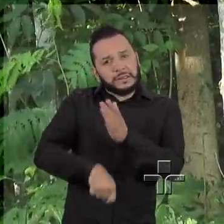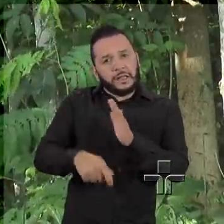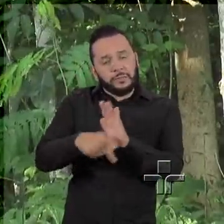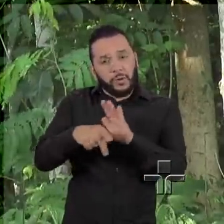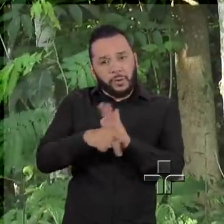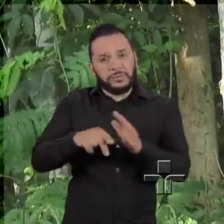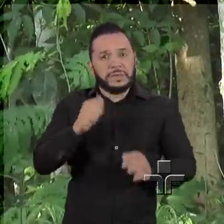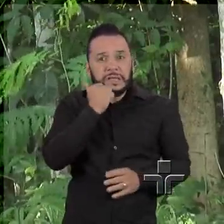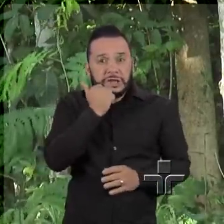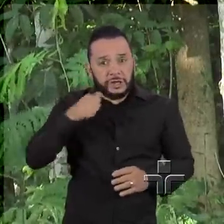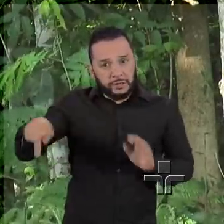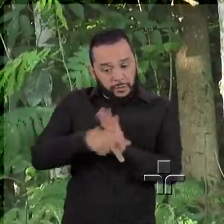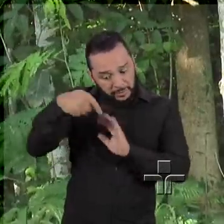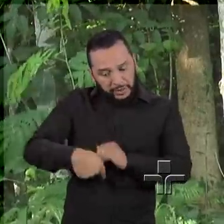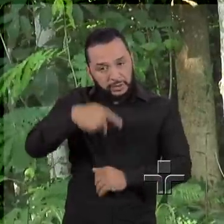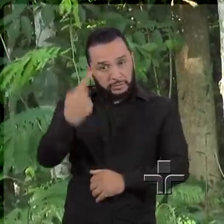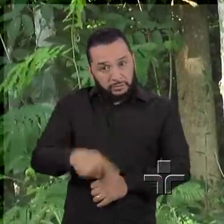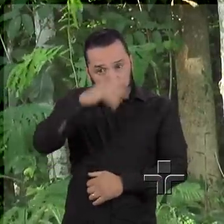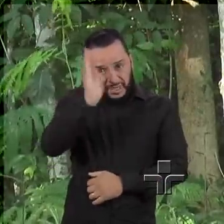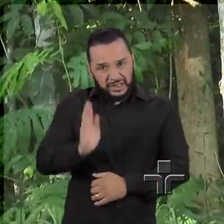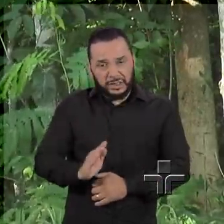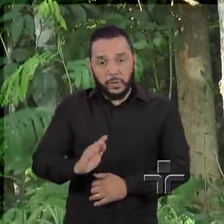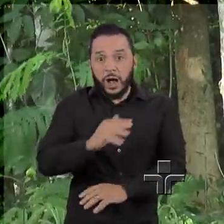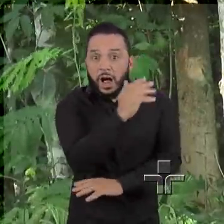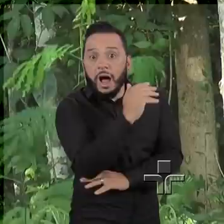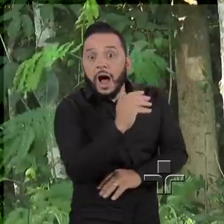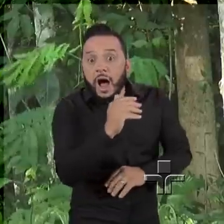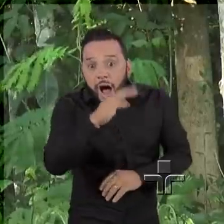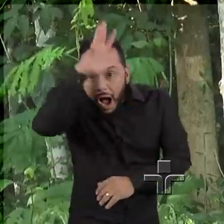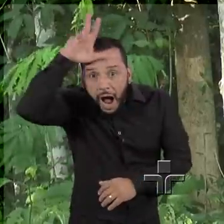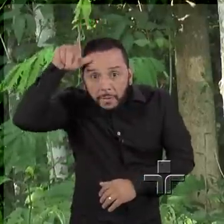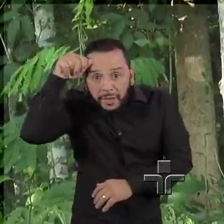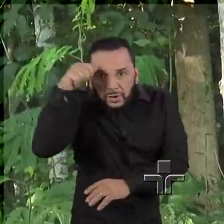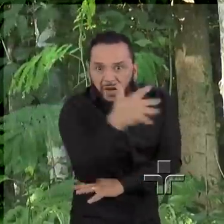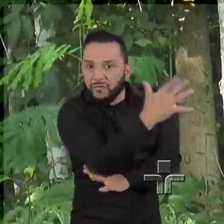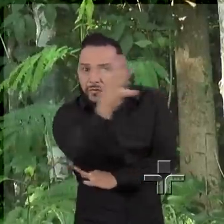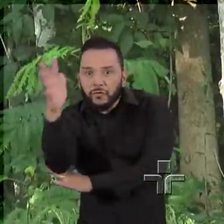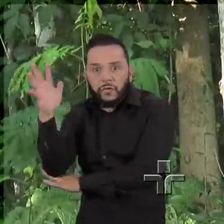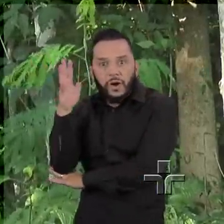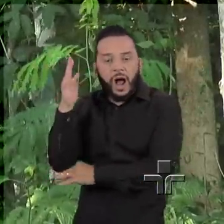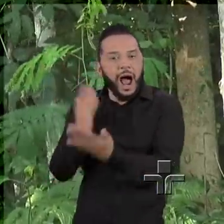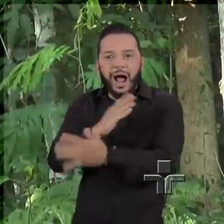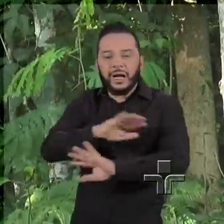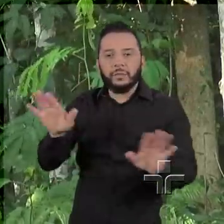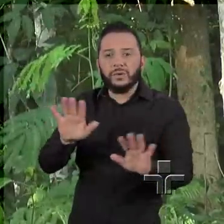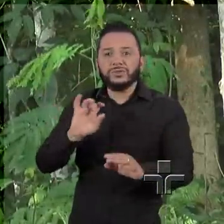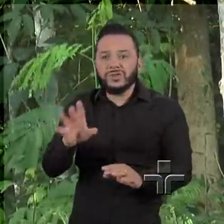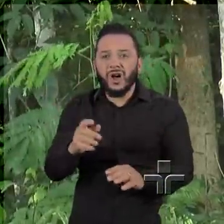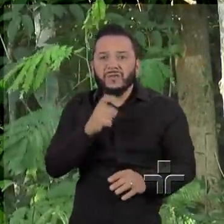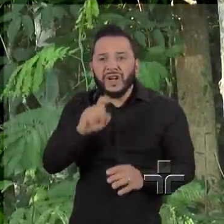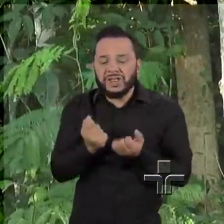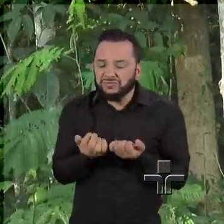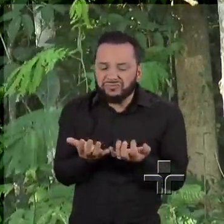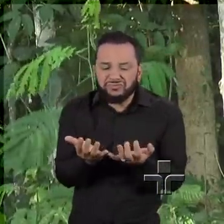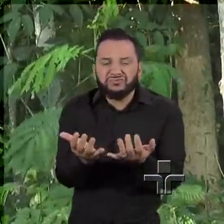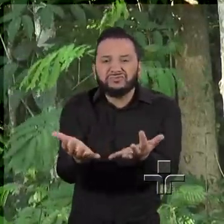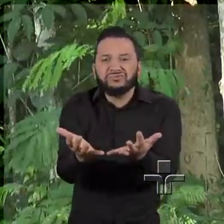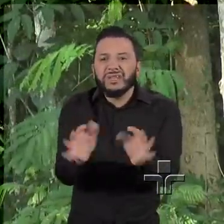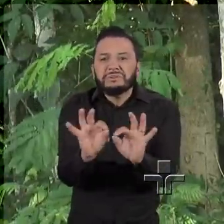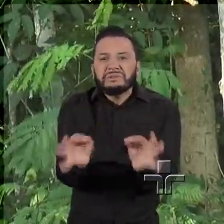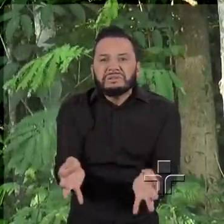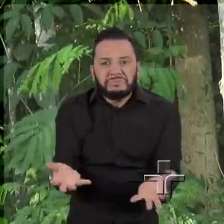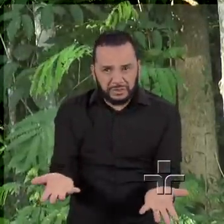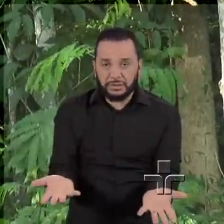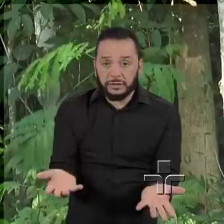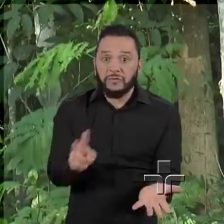norte-americanos trata do risco da Amazônia deixar de ser floresta e se tornar uma paisagem com vegetação degradada e de baixa